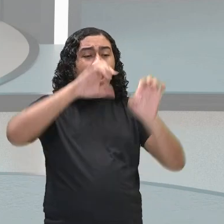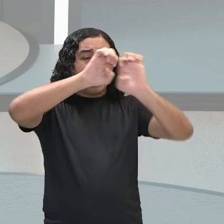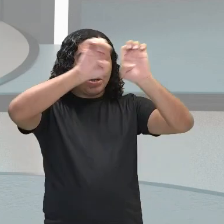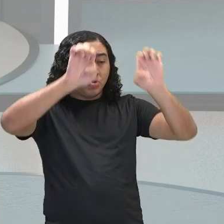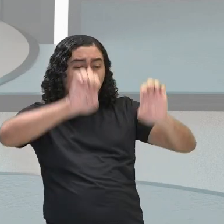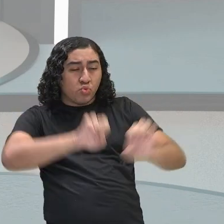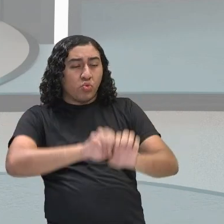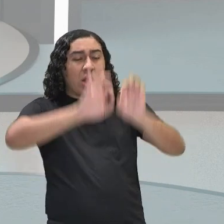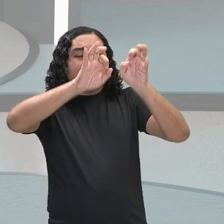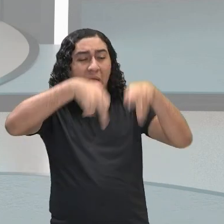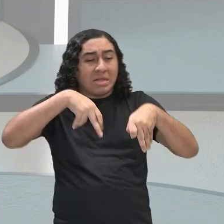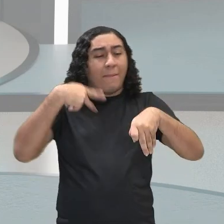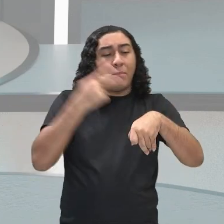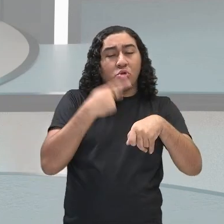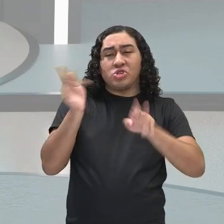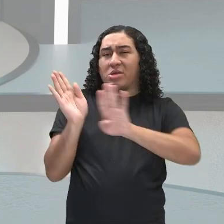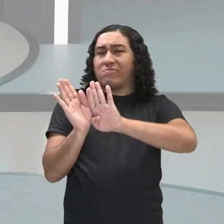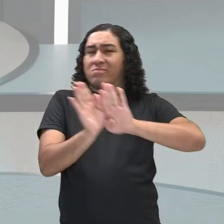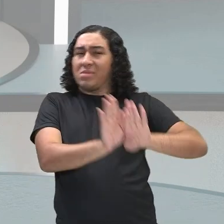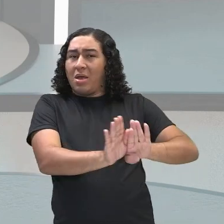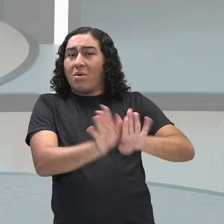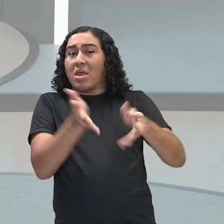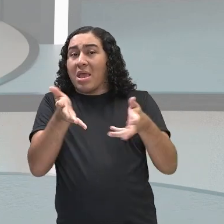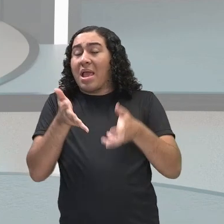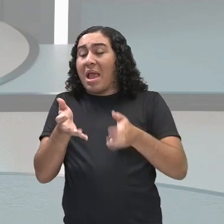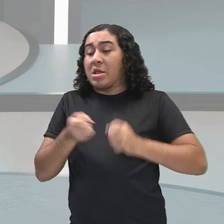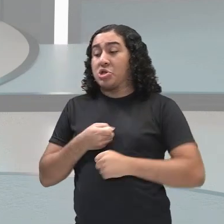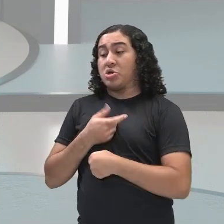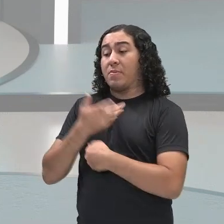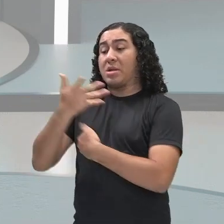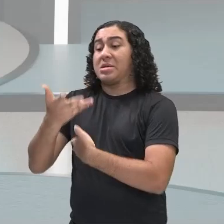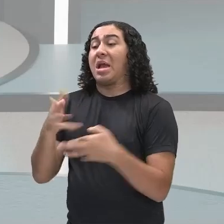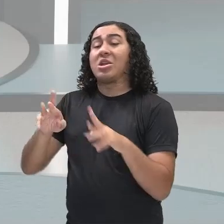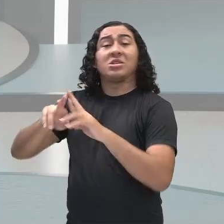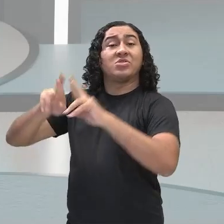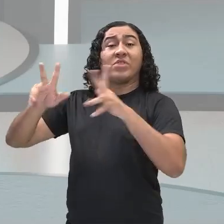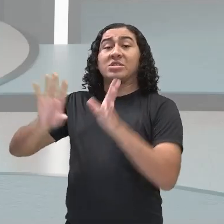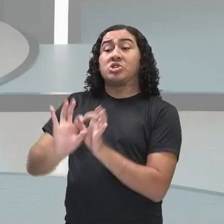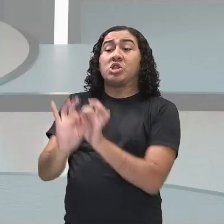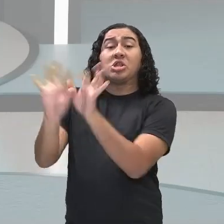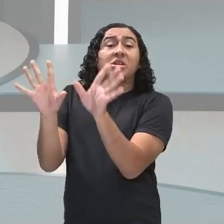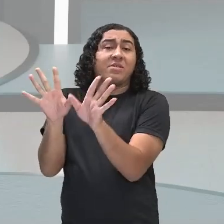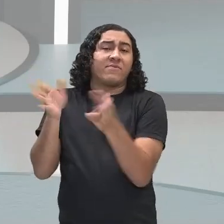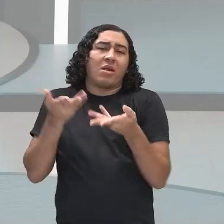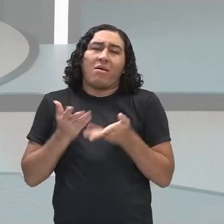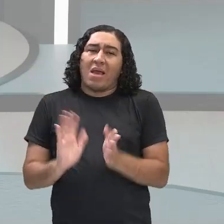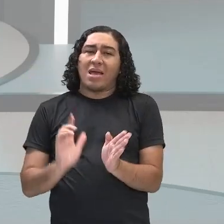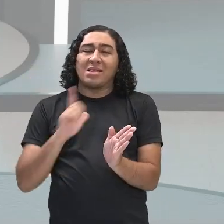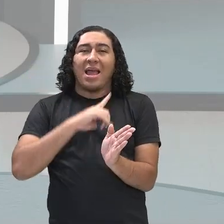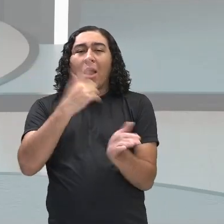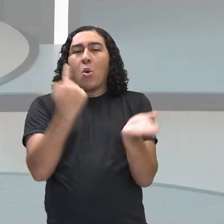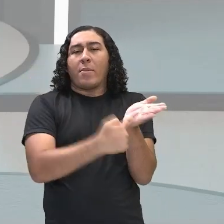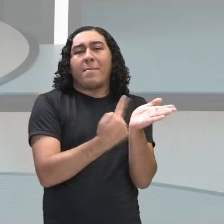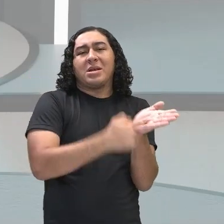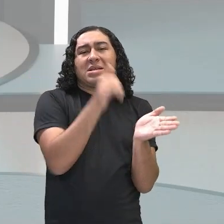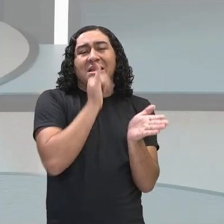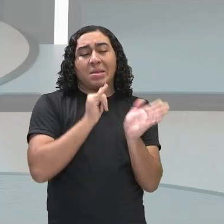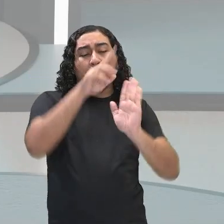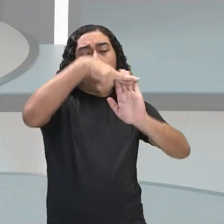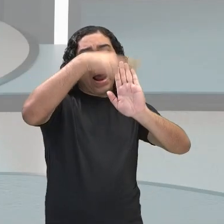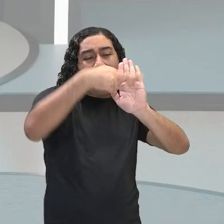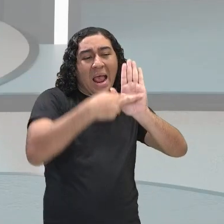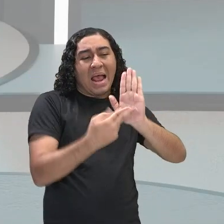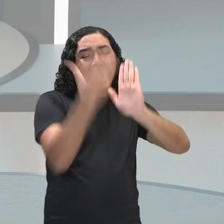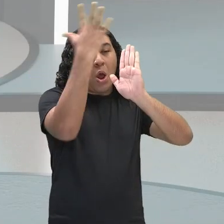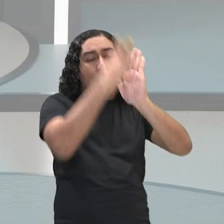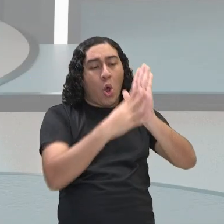ele começou a querer se expressar independentemente de um compromisso, de uma retratação da